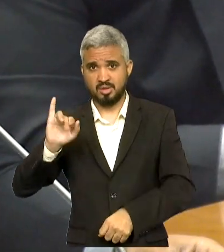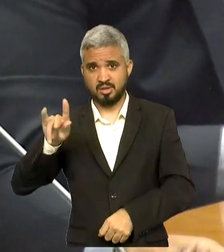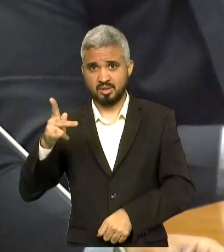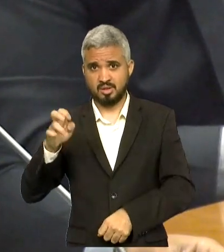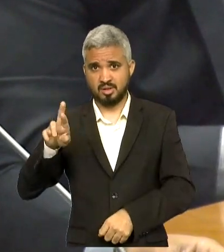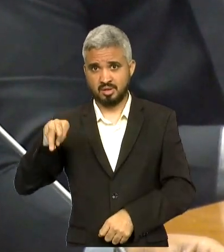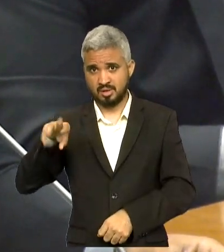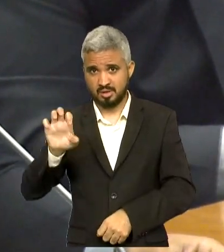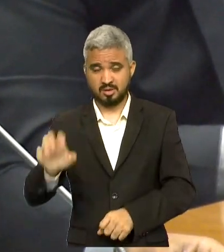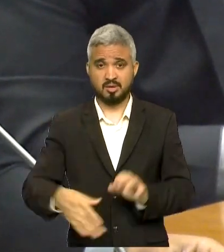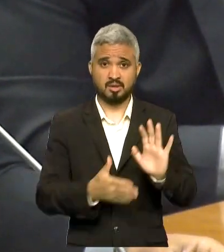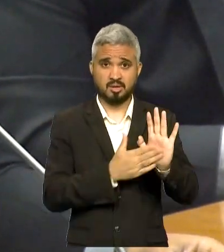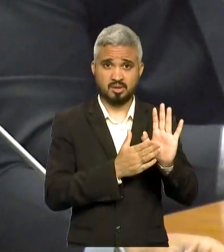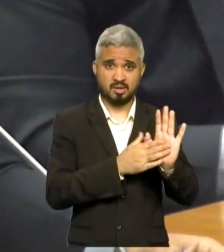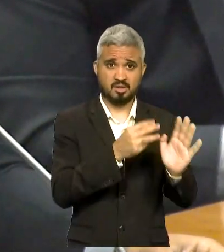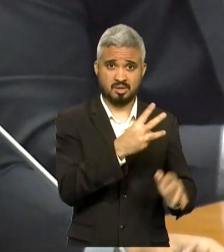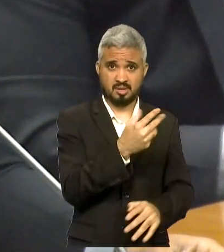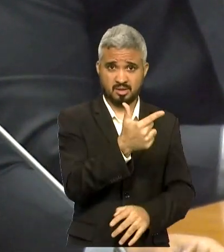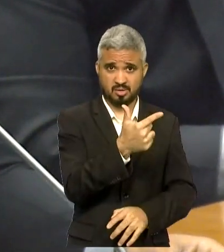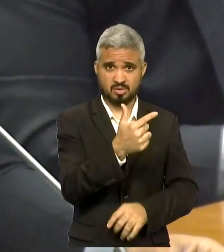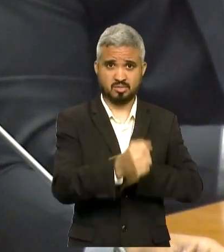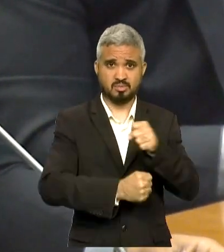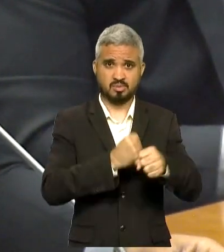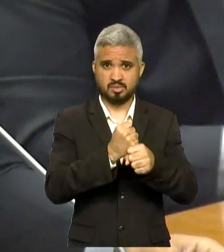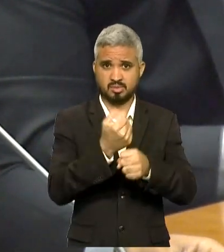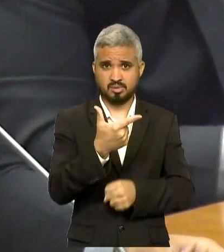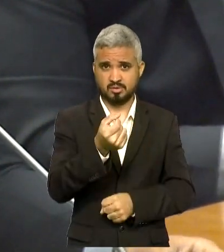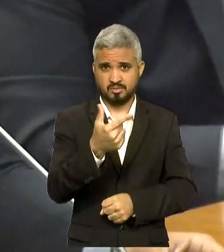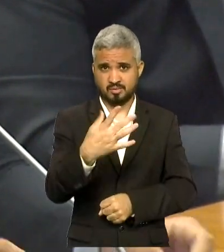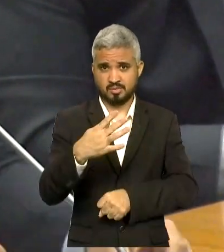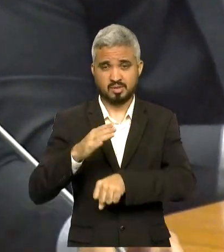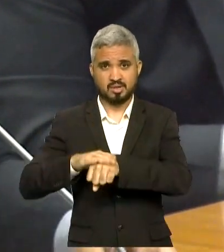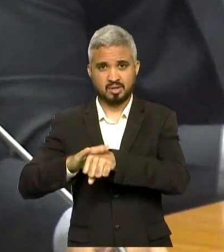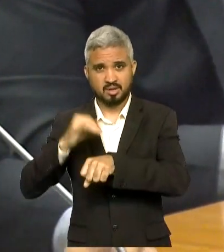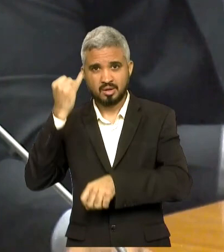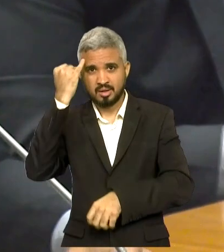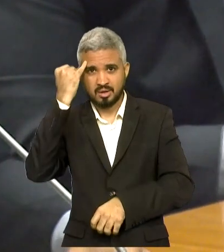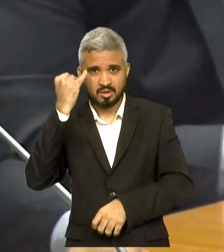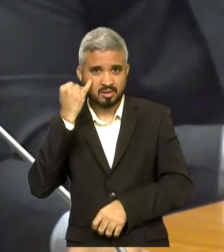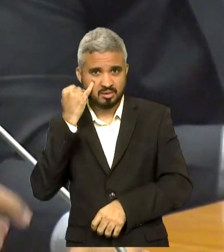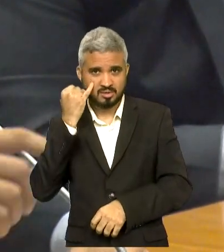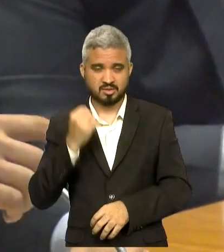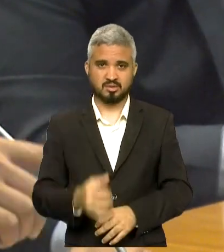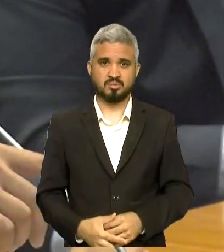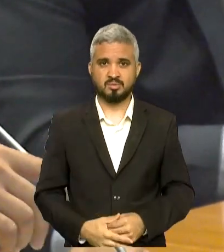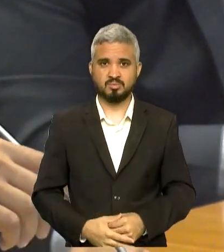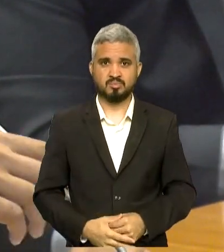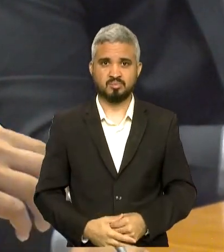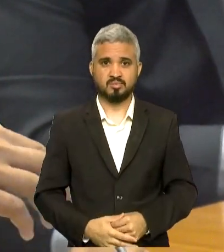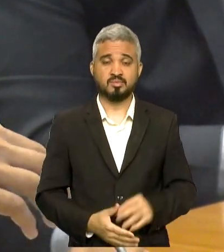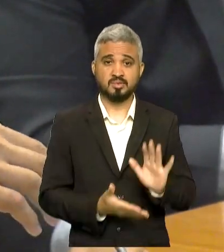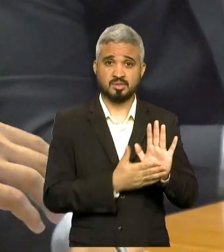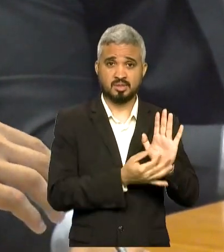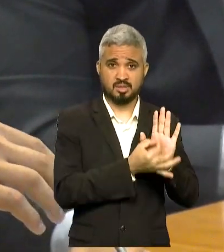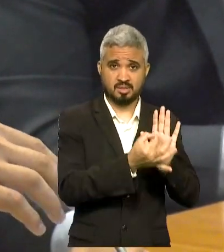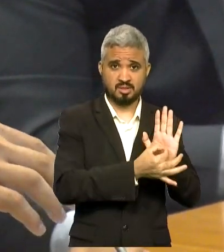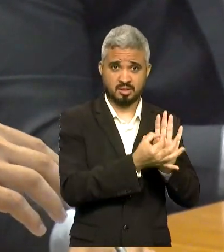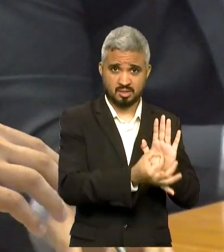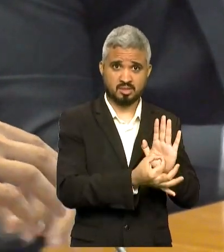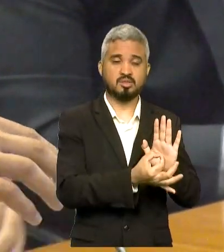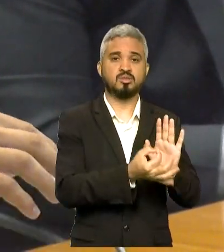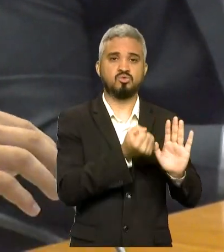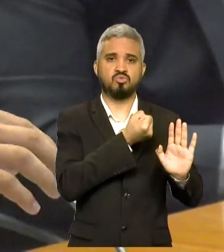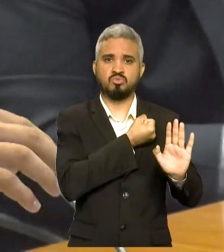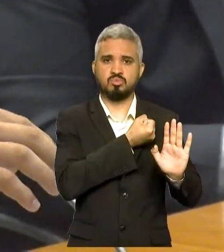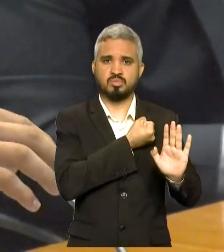Requerimento 032/2024, de autoria do deputado Iracema Vale. Indicações. Indicações